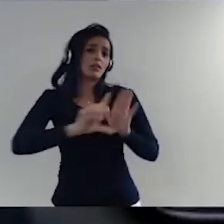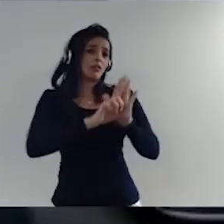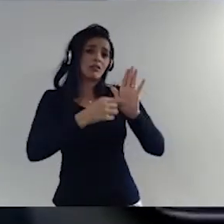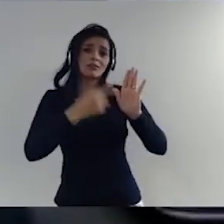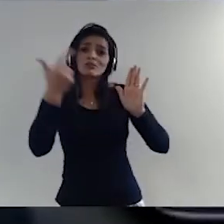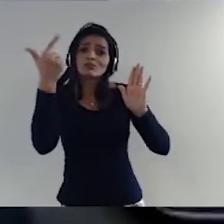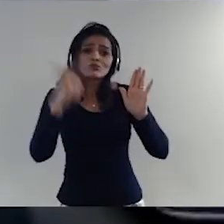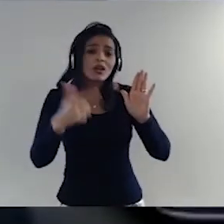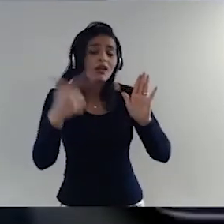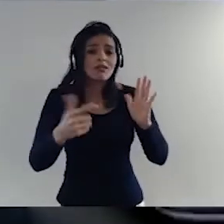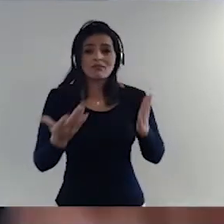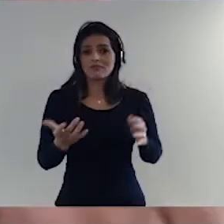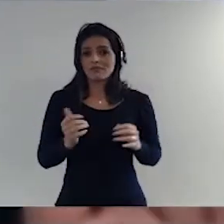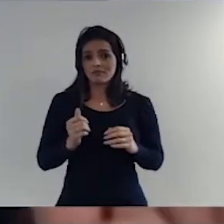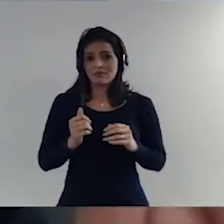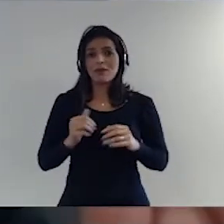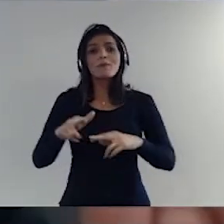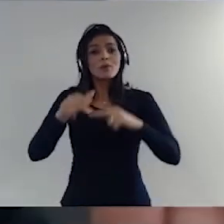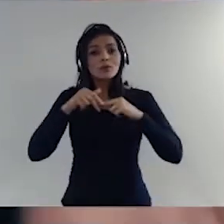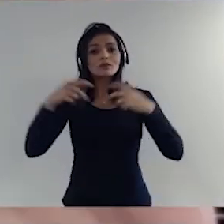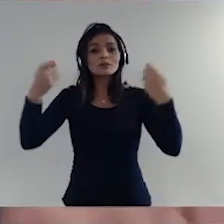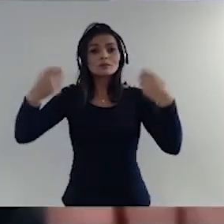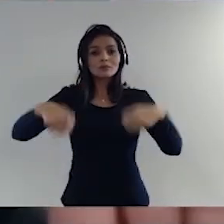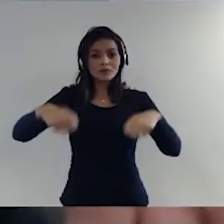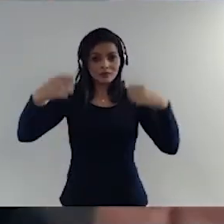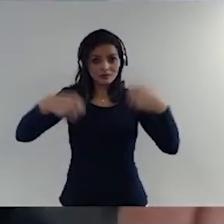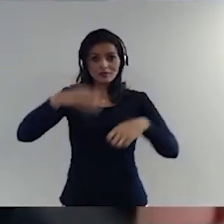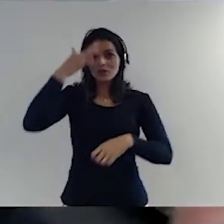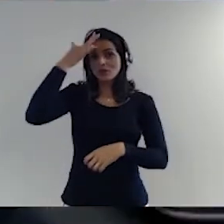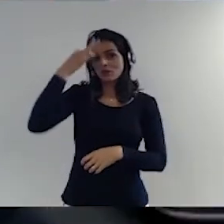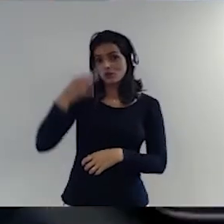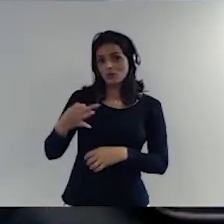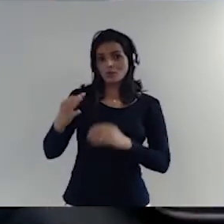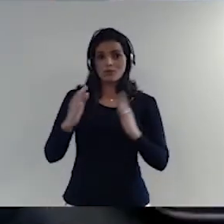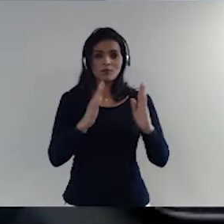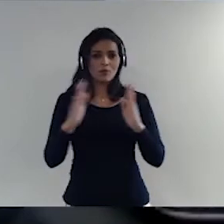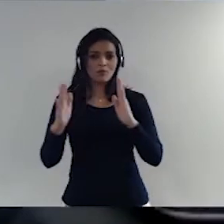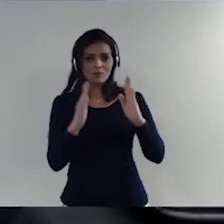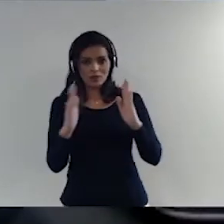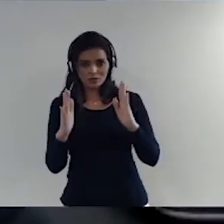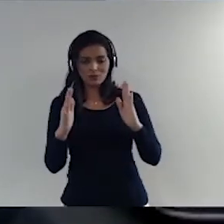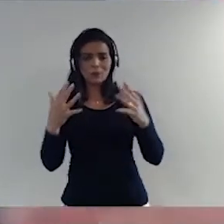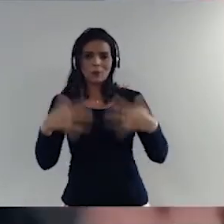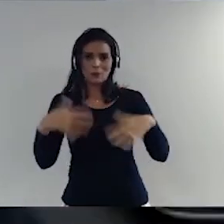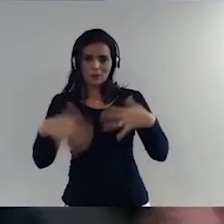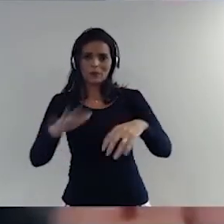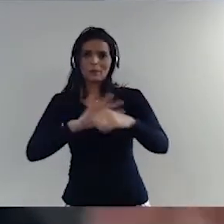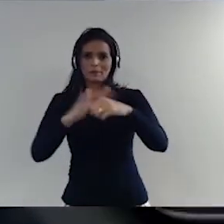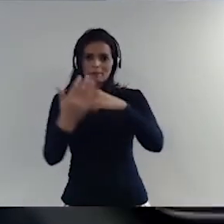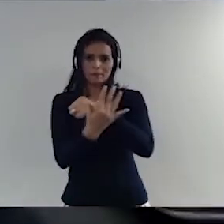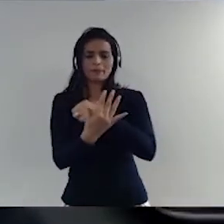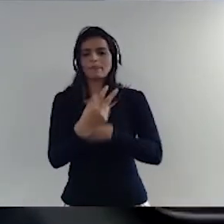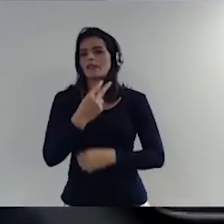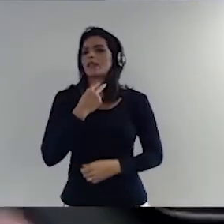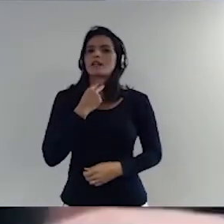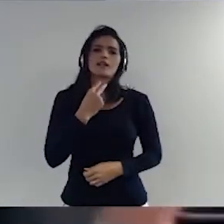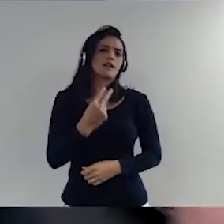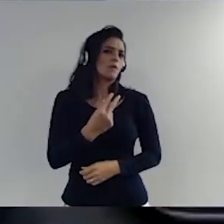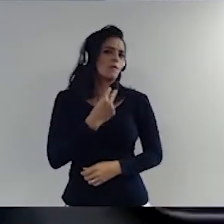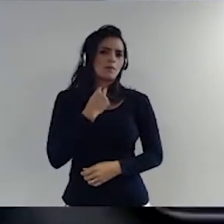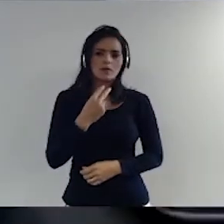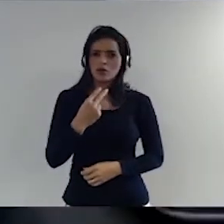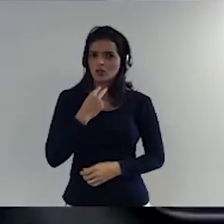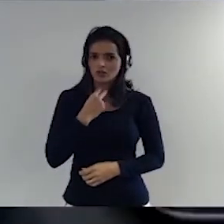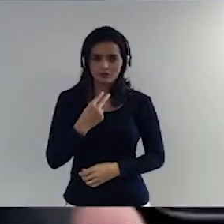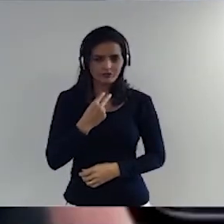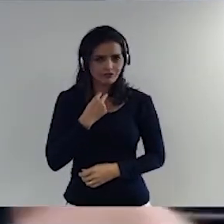legislação processual. Por isso, é preciso compreender que, no momento de exceção, nós não podemos